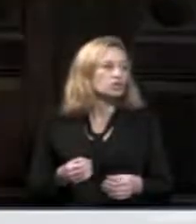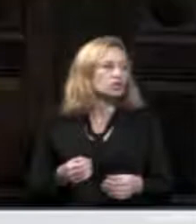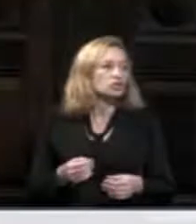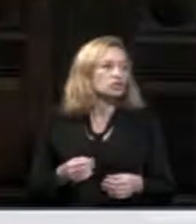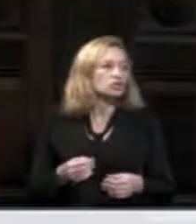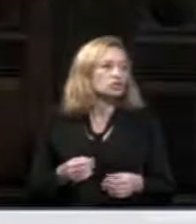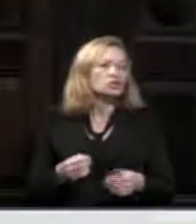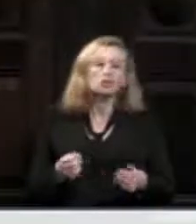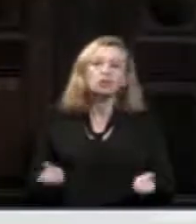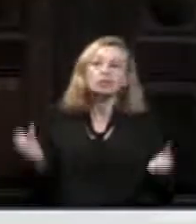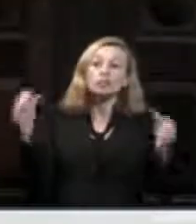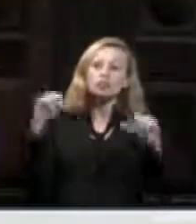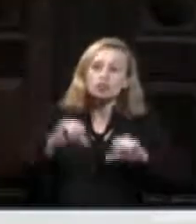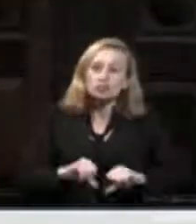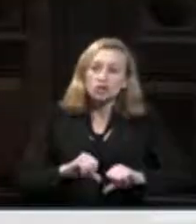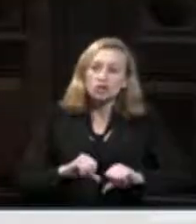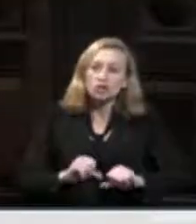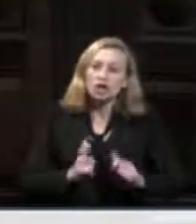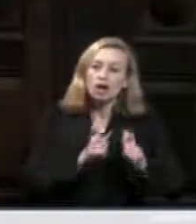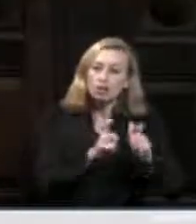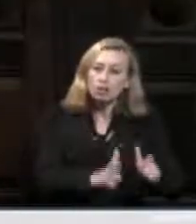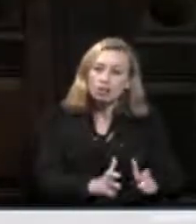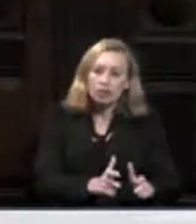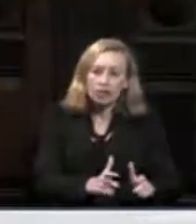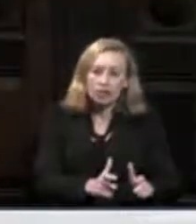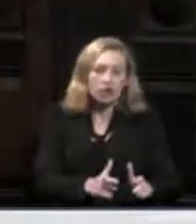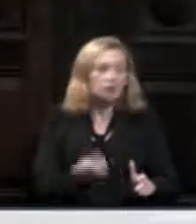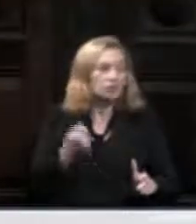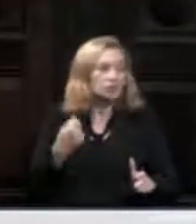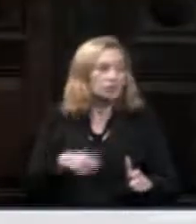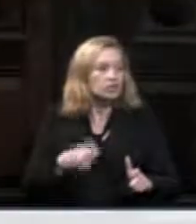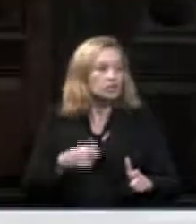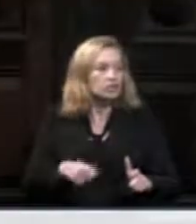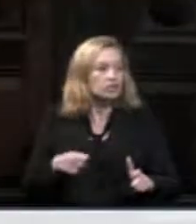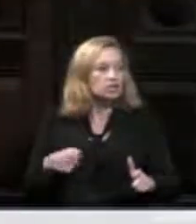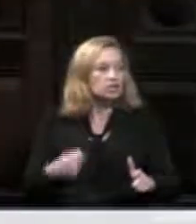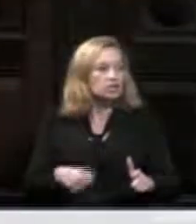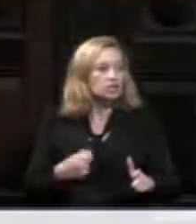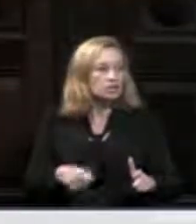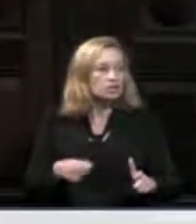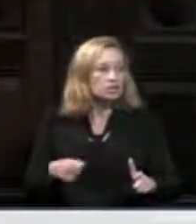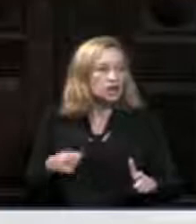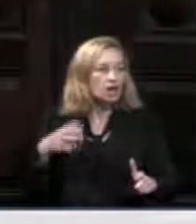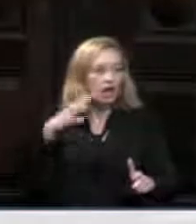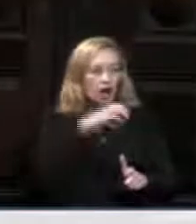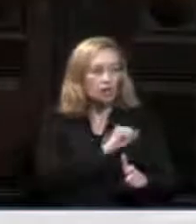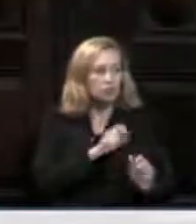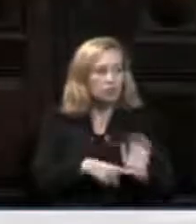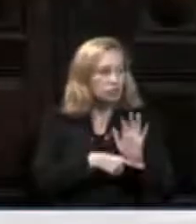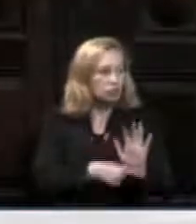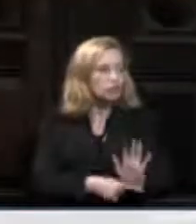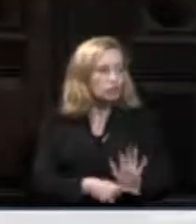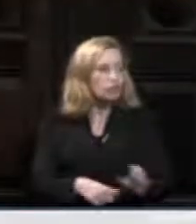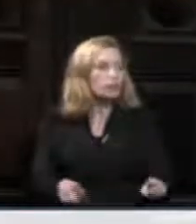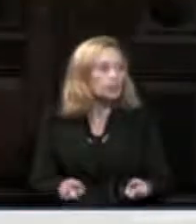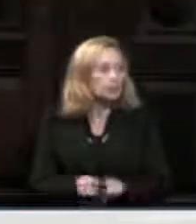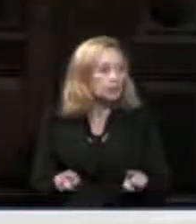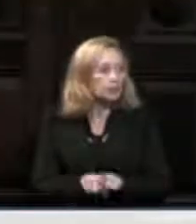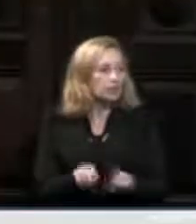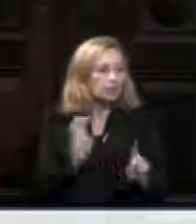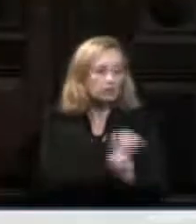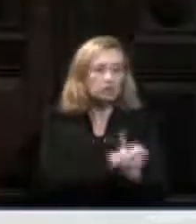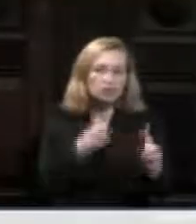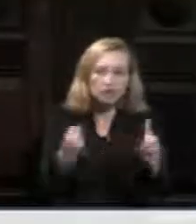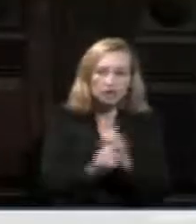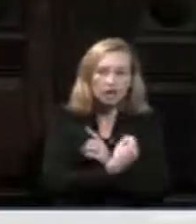causar mais dano à restinga ao meio ambiente do que se consolidar efetivamente aquela comunidade, além da questão social